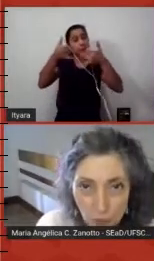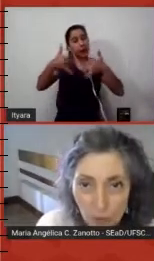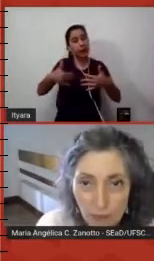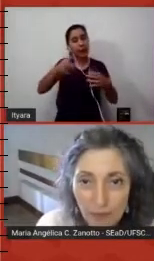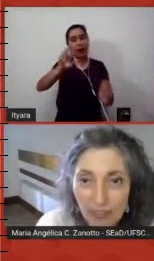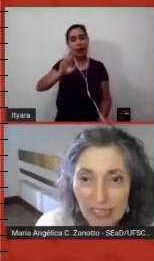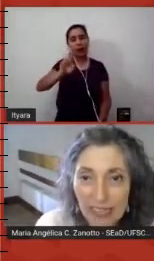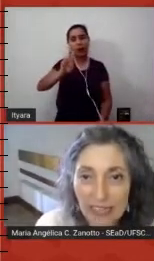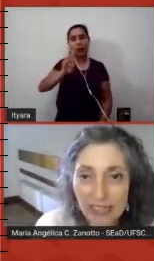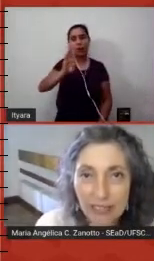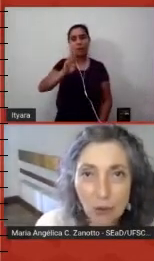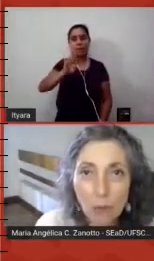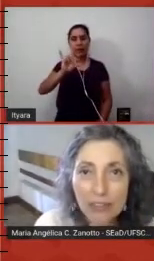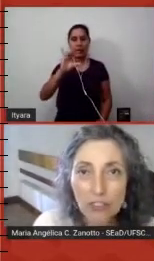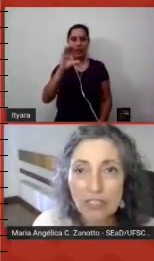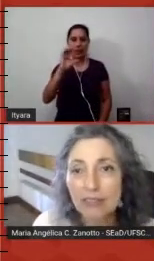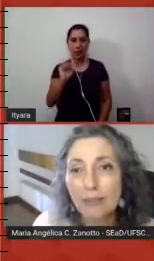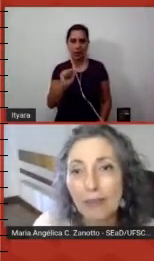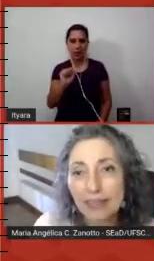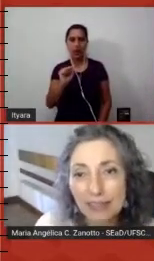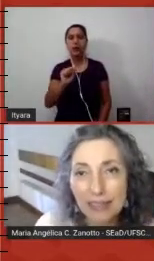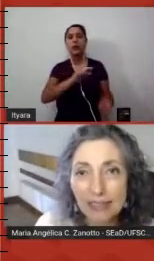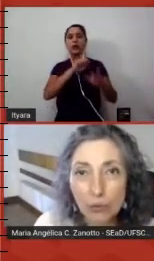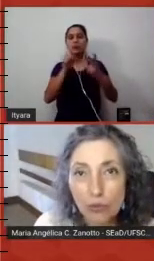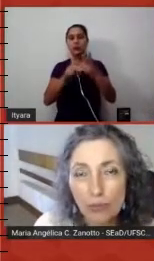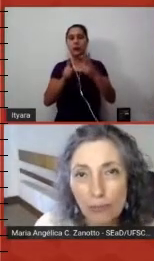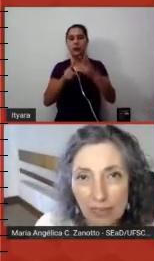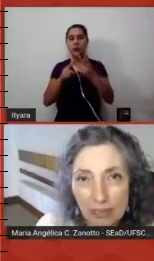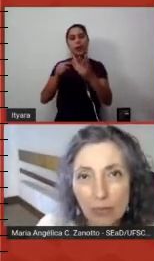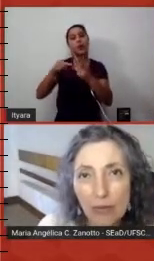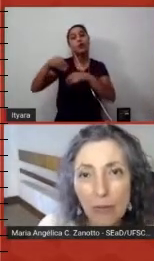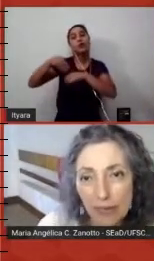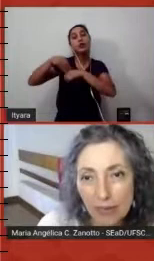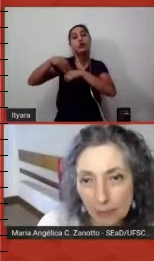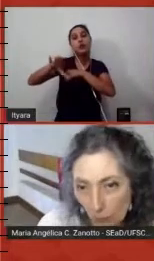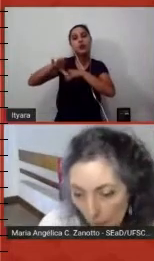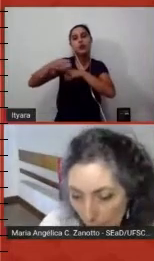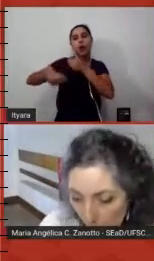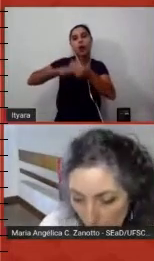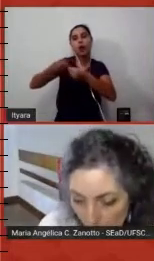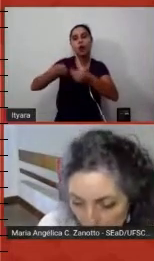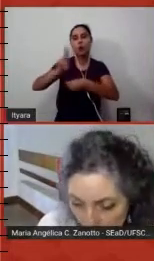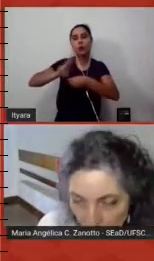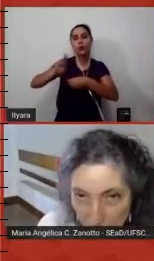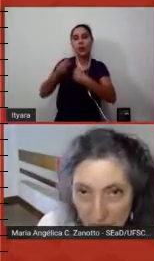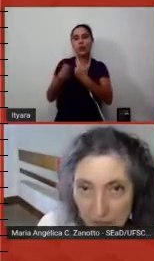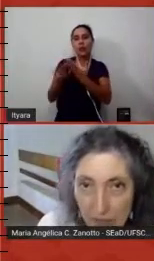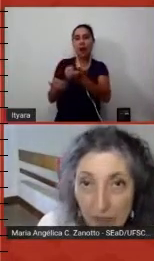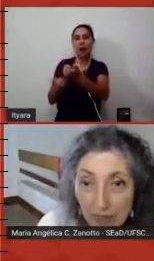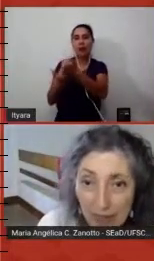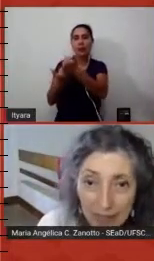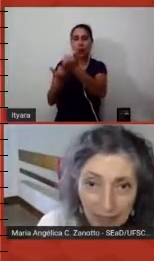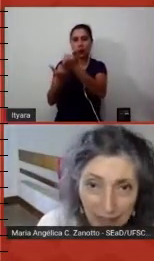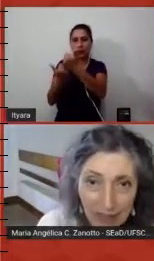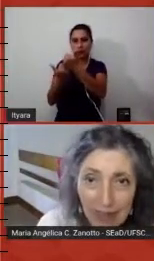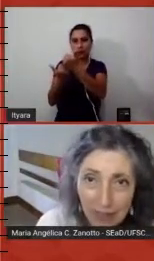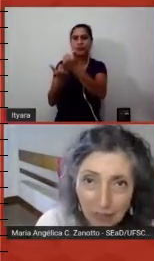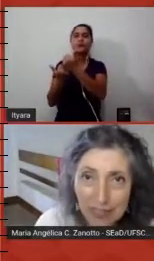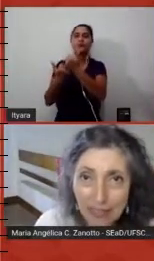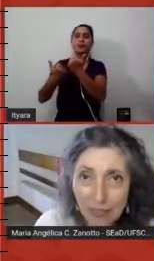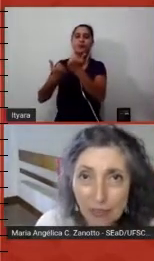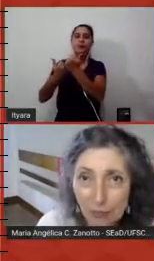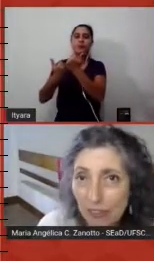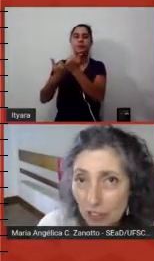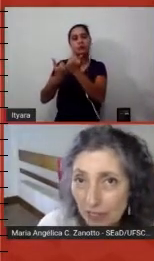o assunto, e trazer algumas dicas também desse uso mesmo da rubrica como apoio